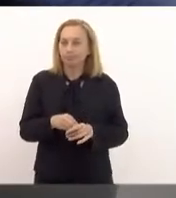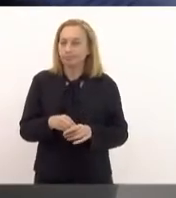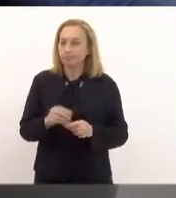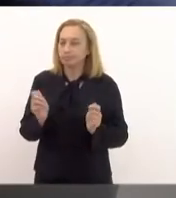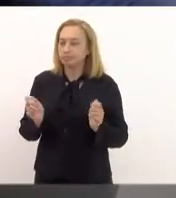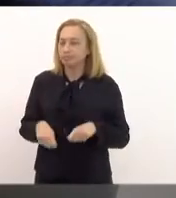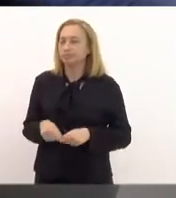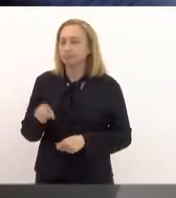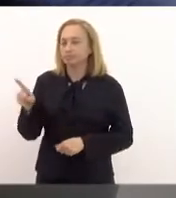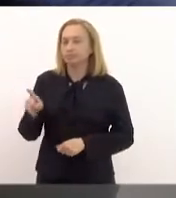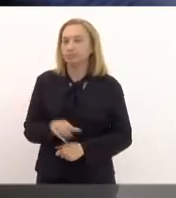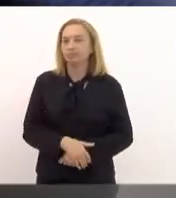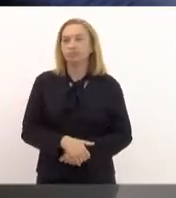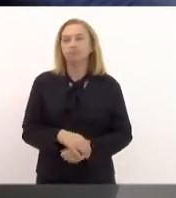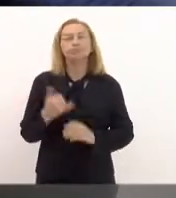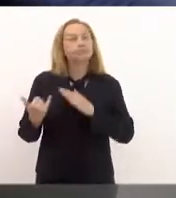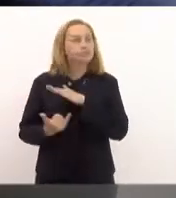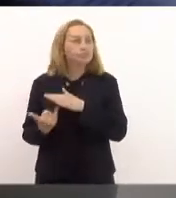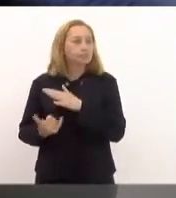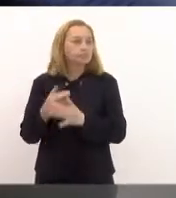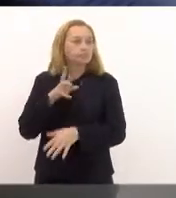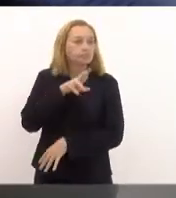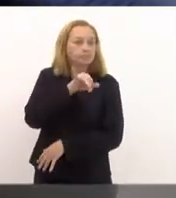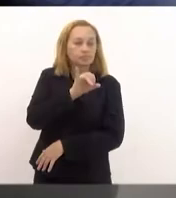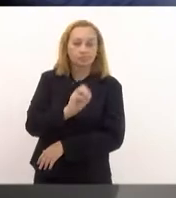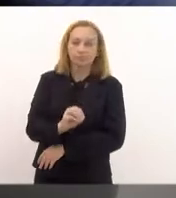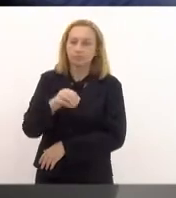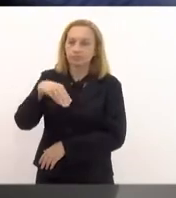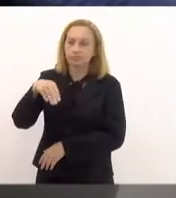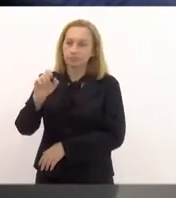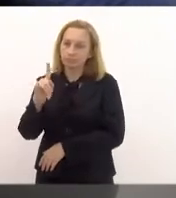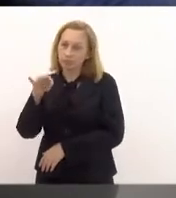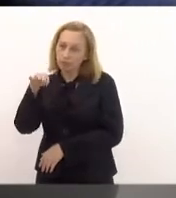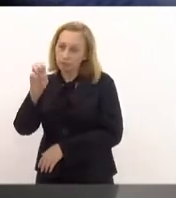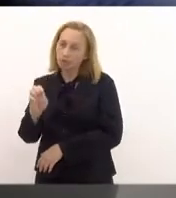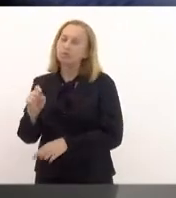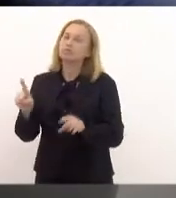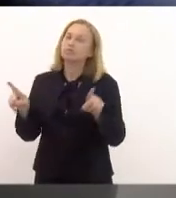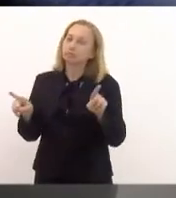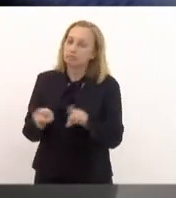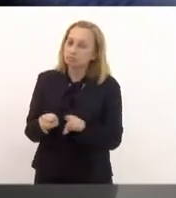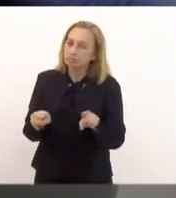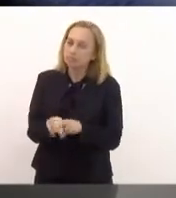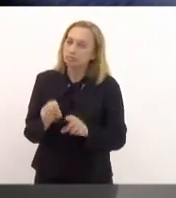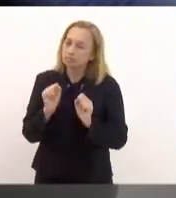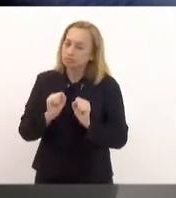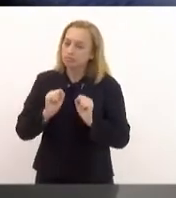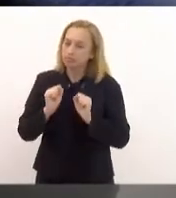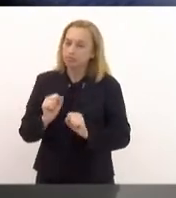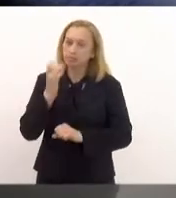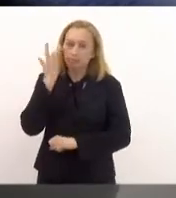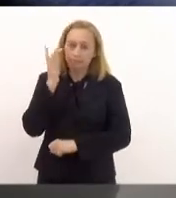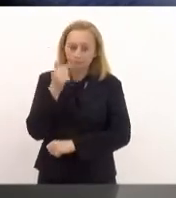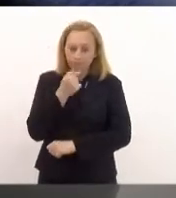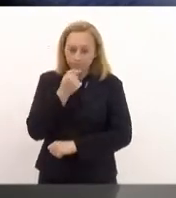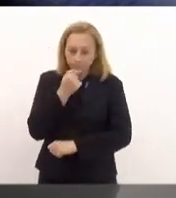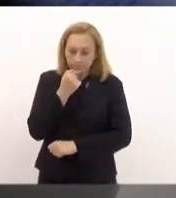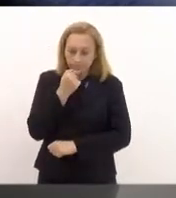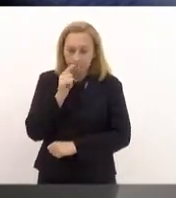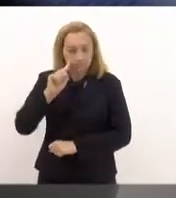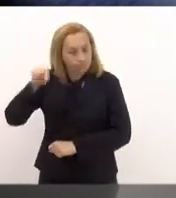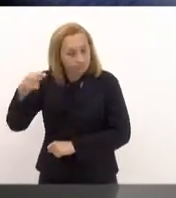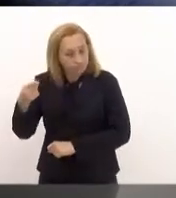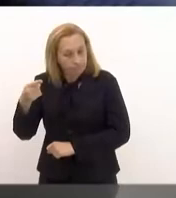lá do Instituto Rio Metrópole. Acho que a gente pode também, né, tá tomando